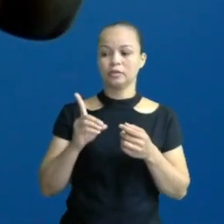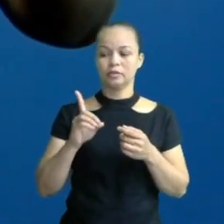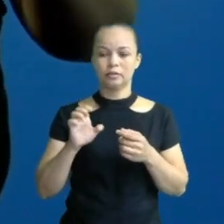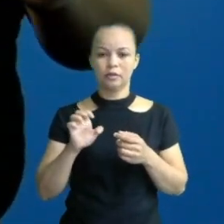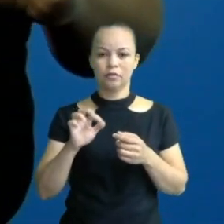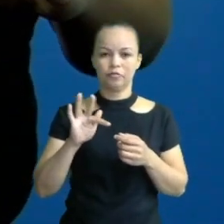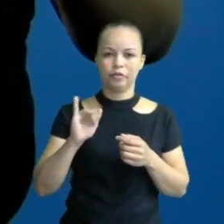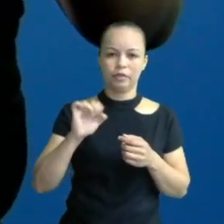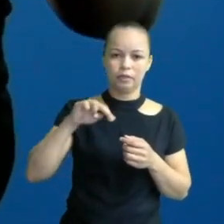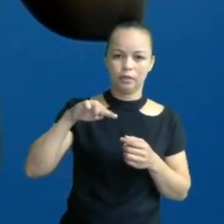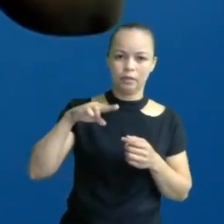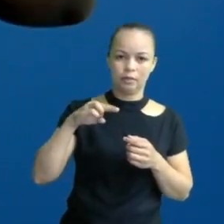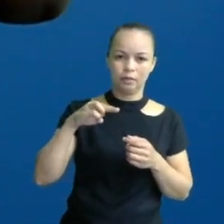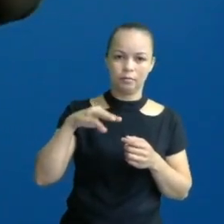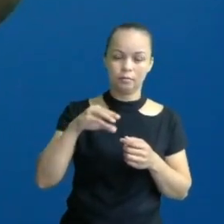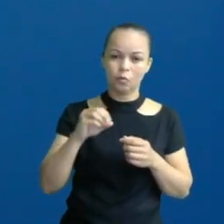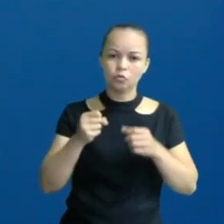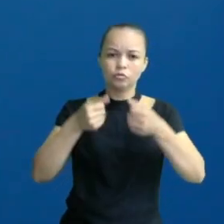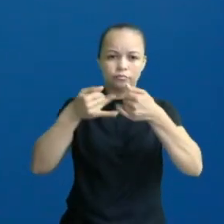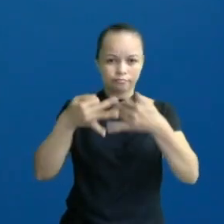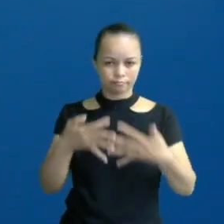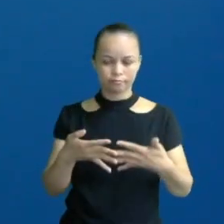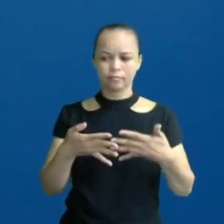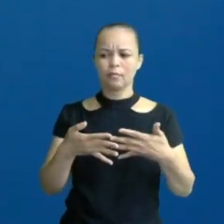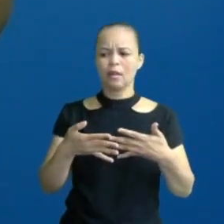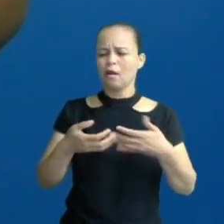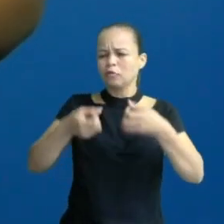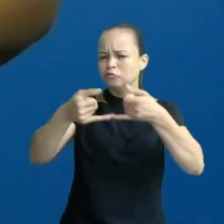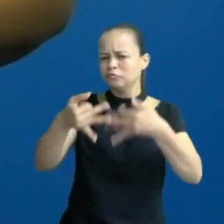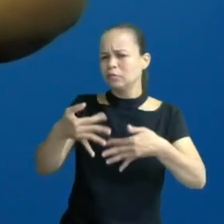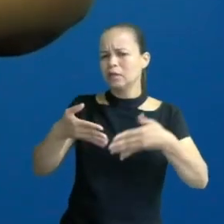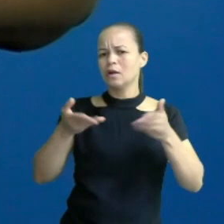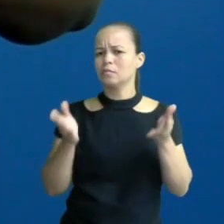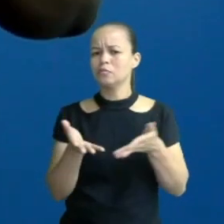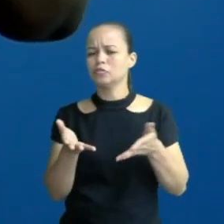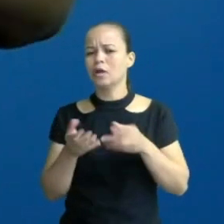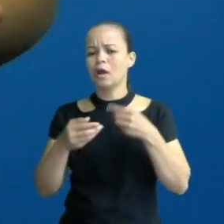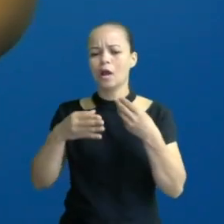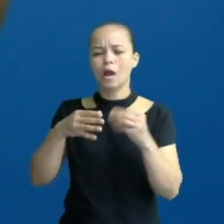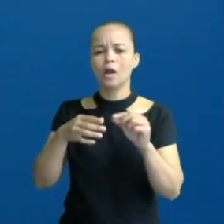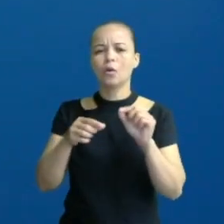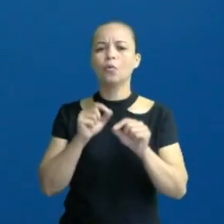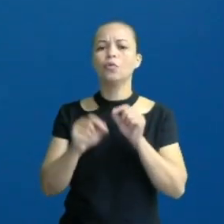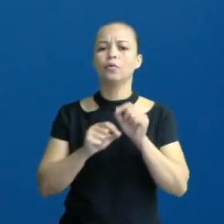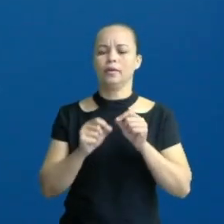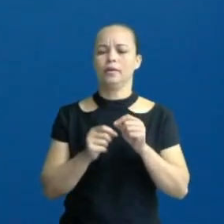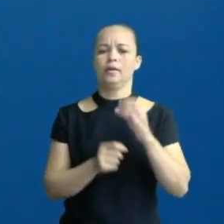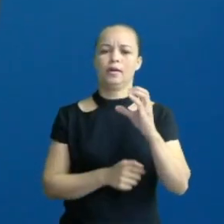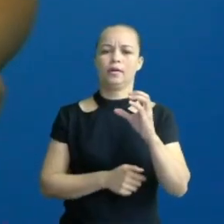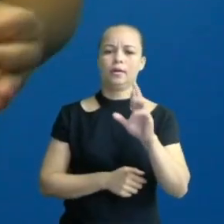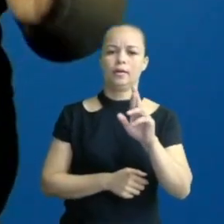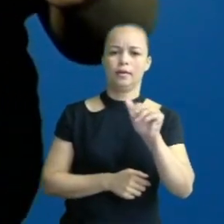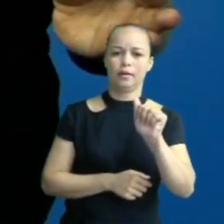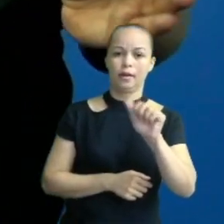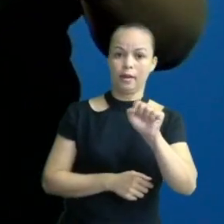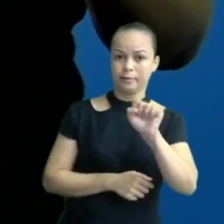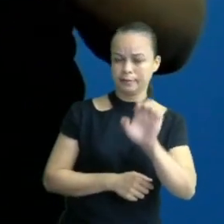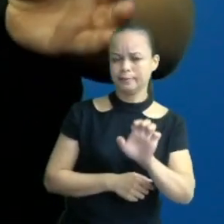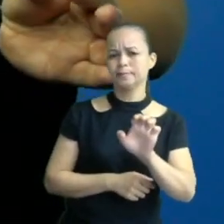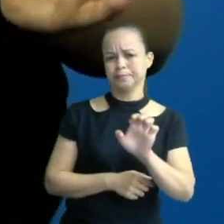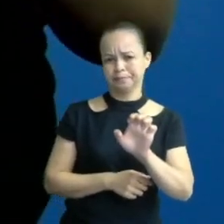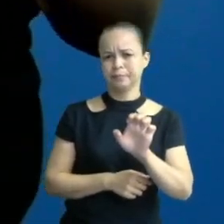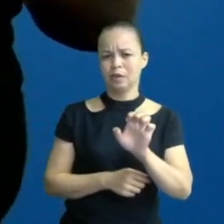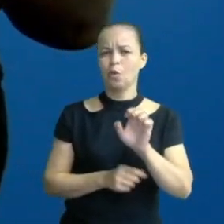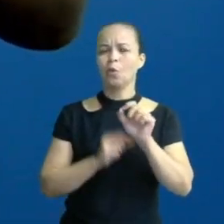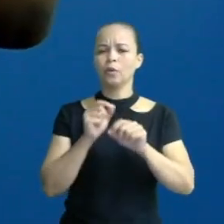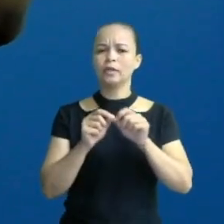mim, vamos prosseguir, né? Definimos aí o que é a crase, né? Que é